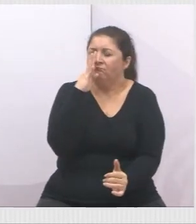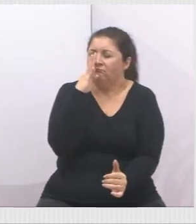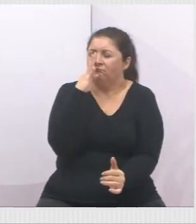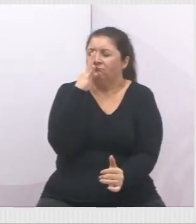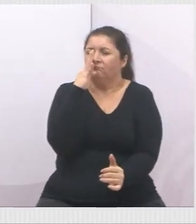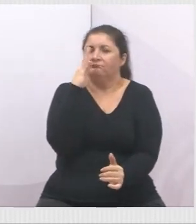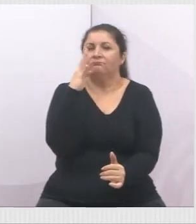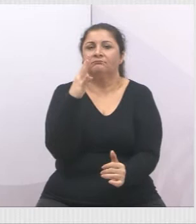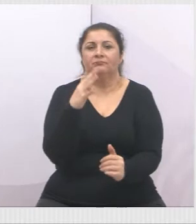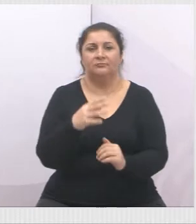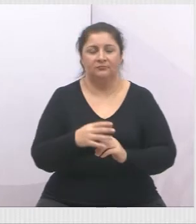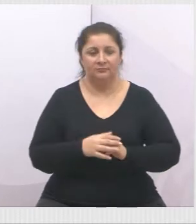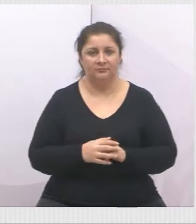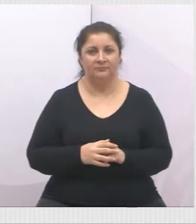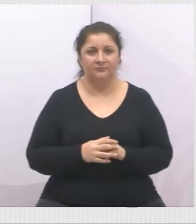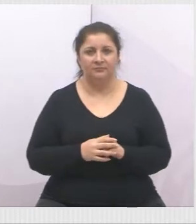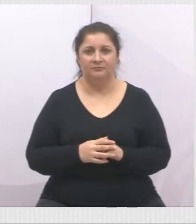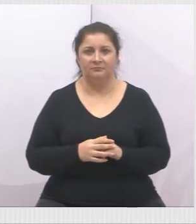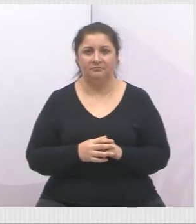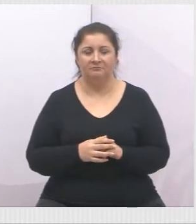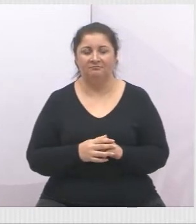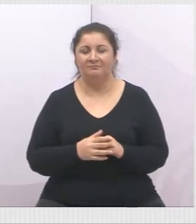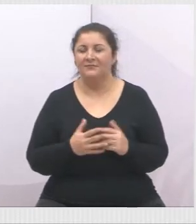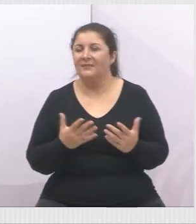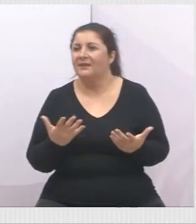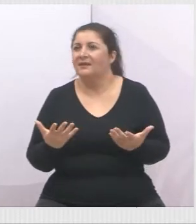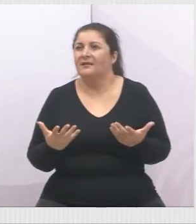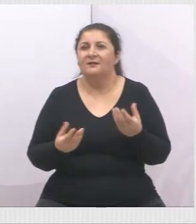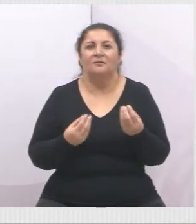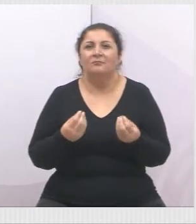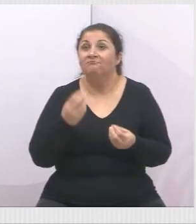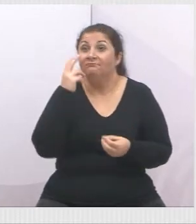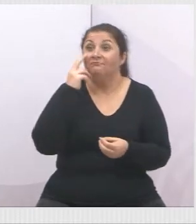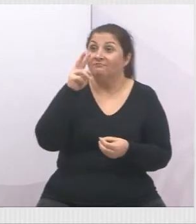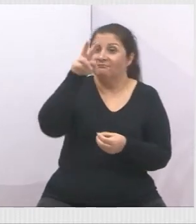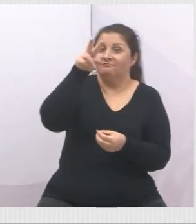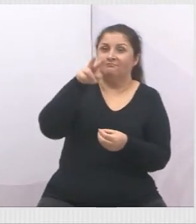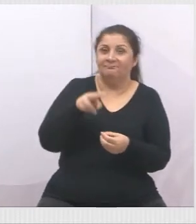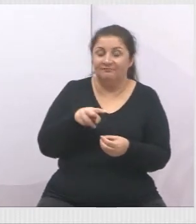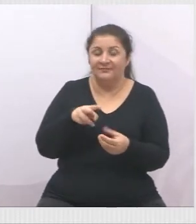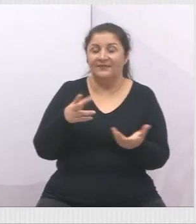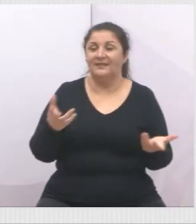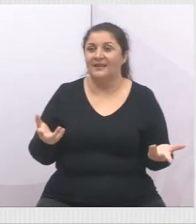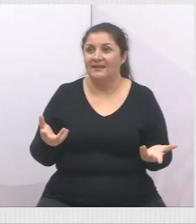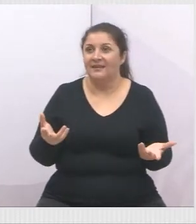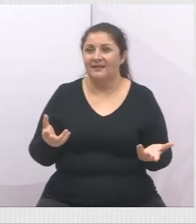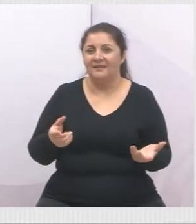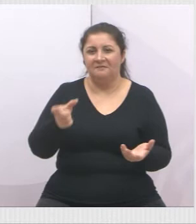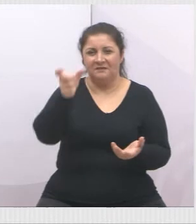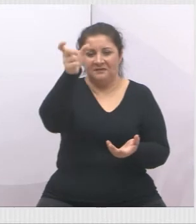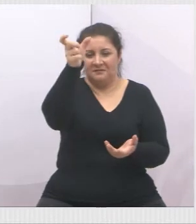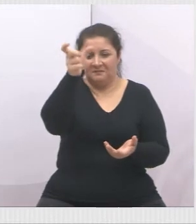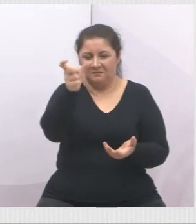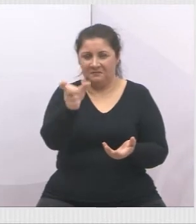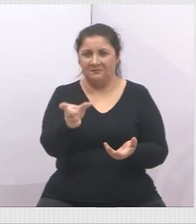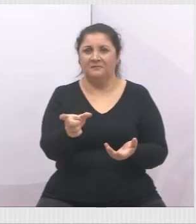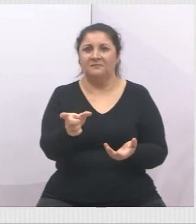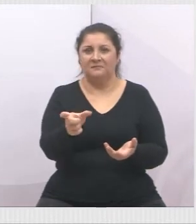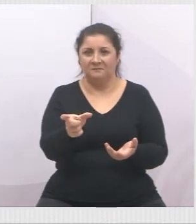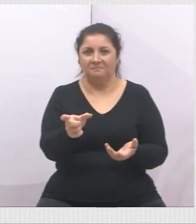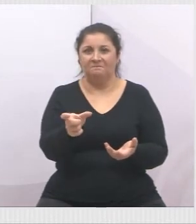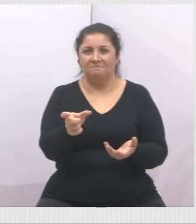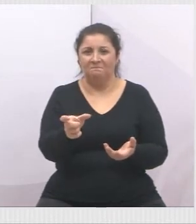profunda. Não tinha como olhar para ele e não enxergar um ser humano